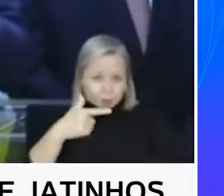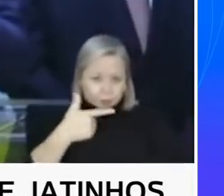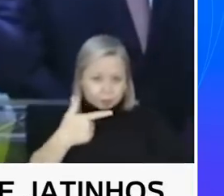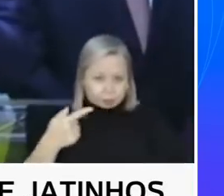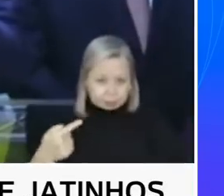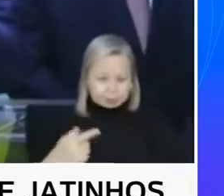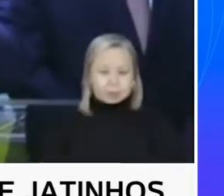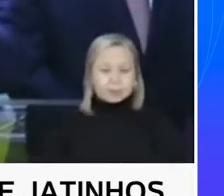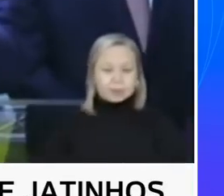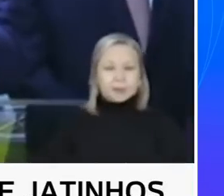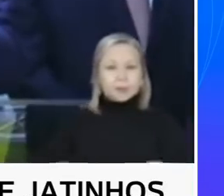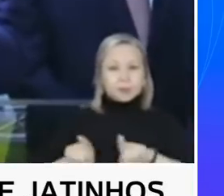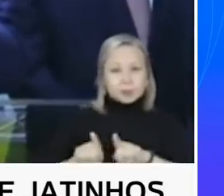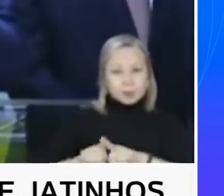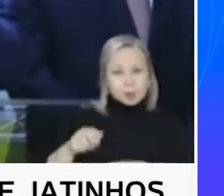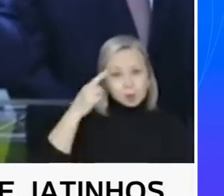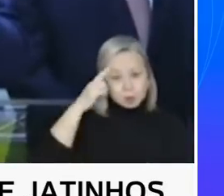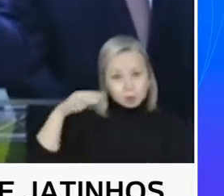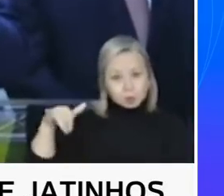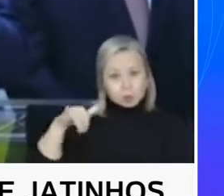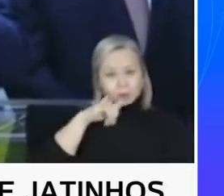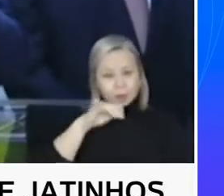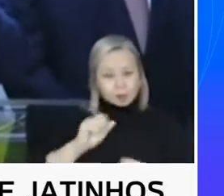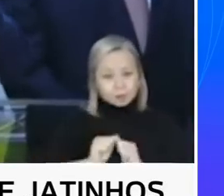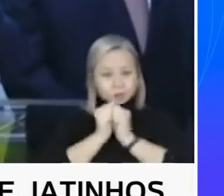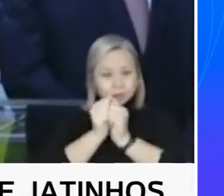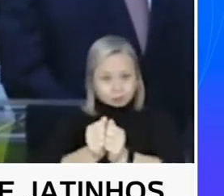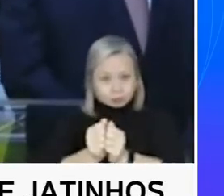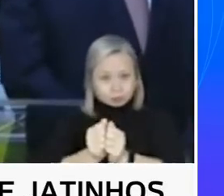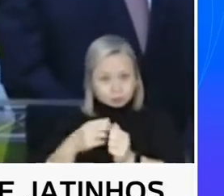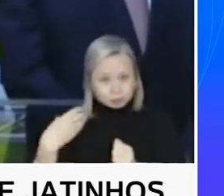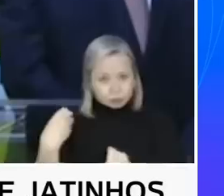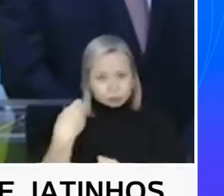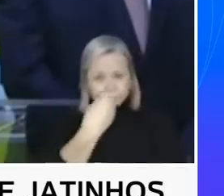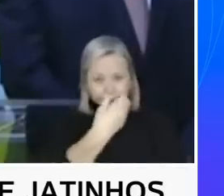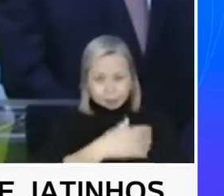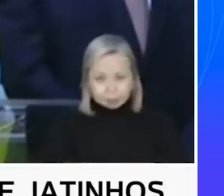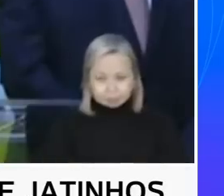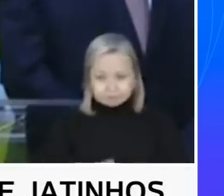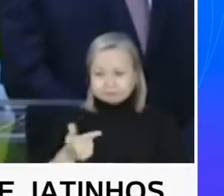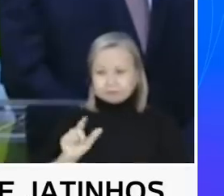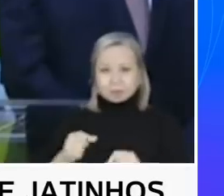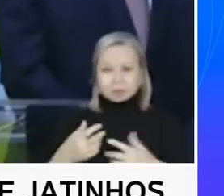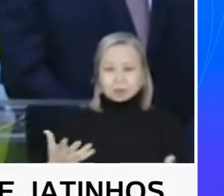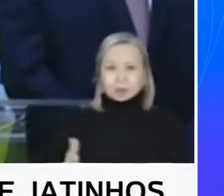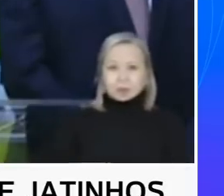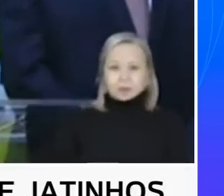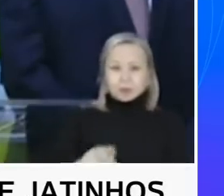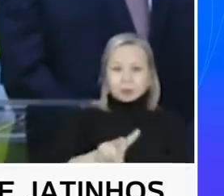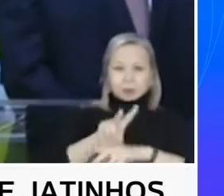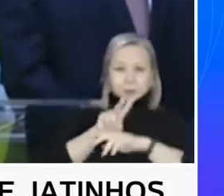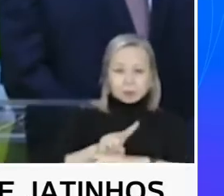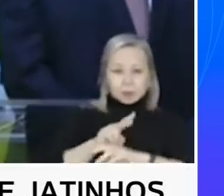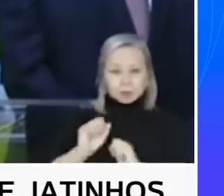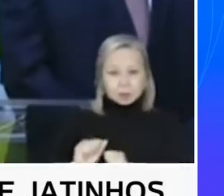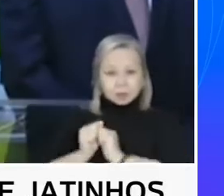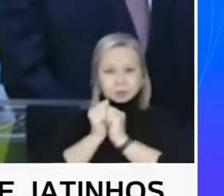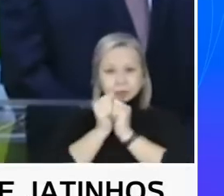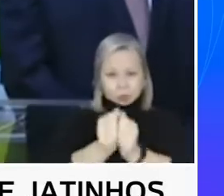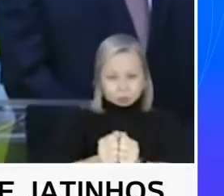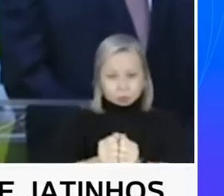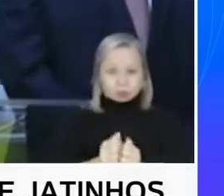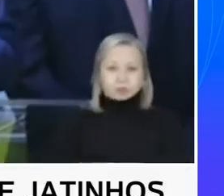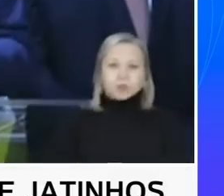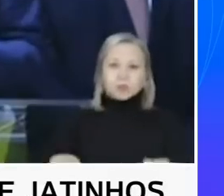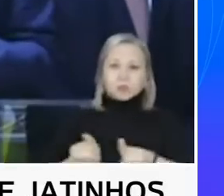vai participar da Copa e tá indo junto então não tem empréstimo é tá então indo juntos no mesmo